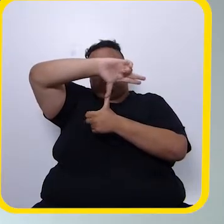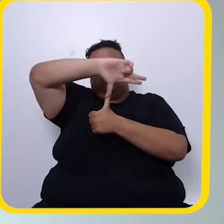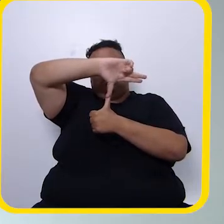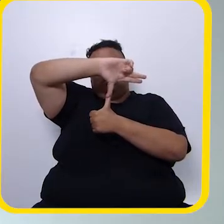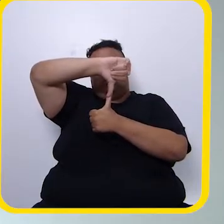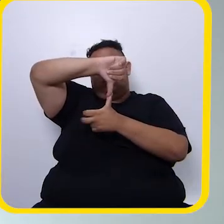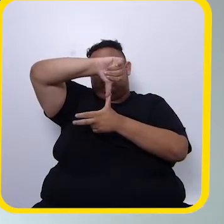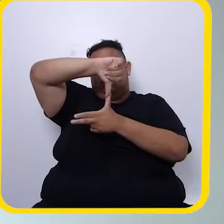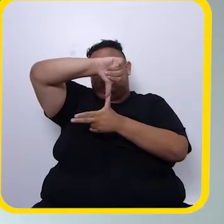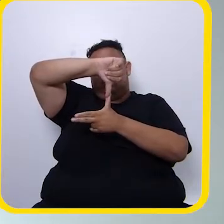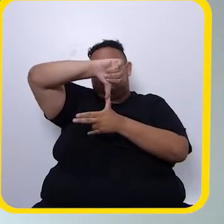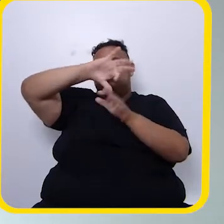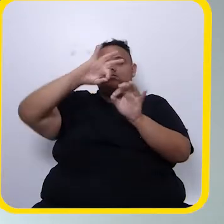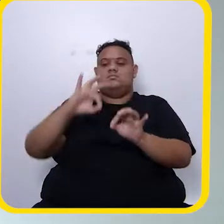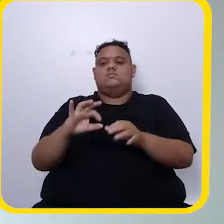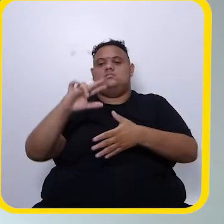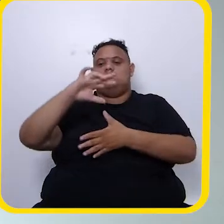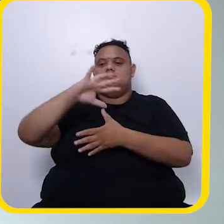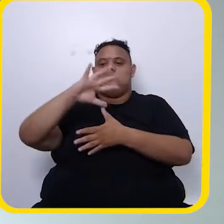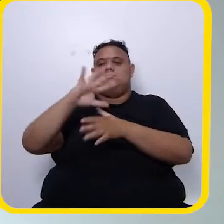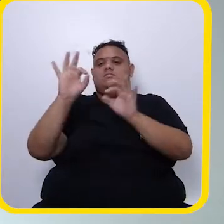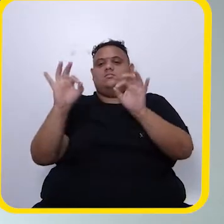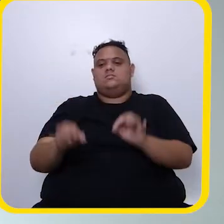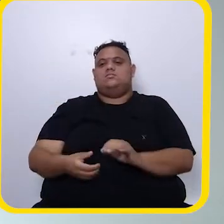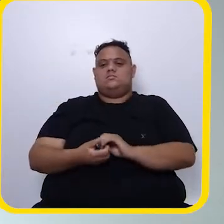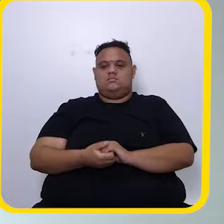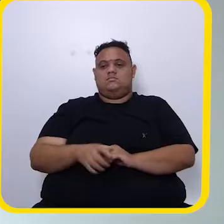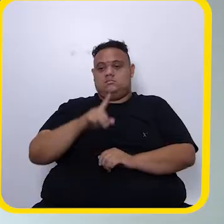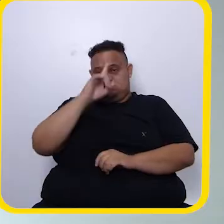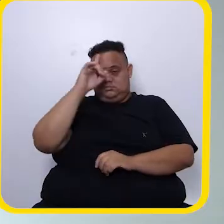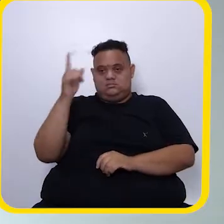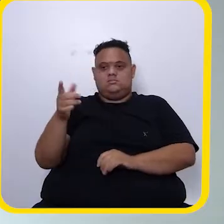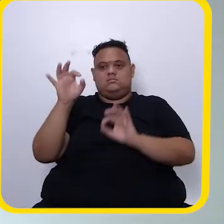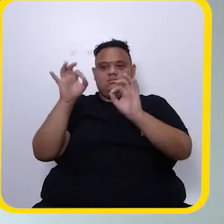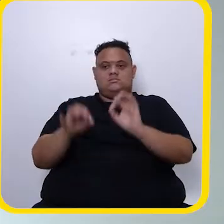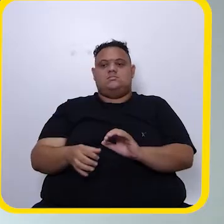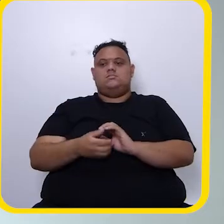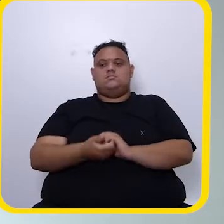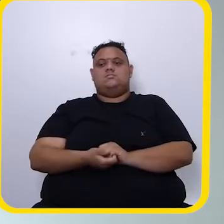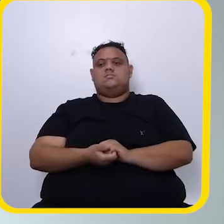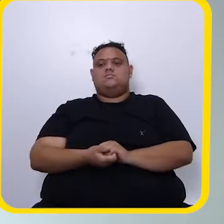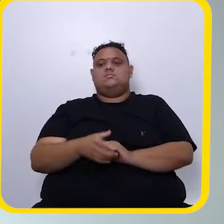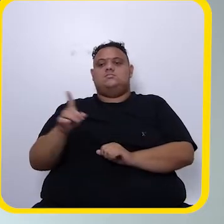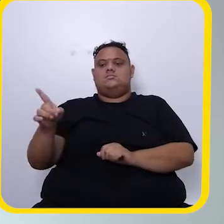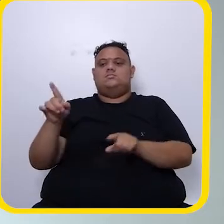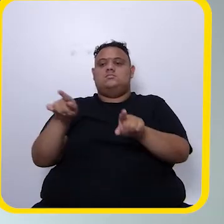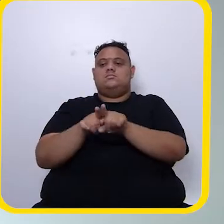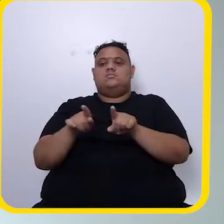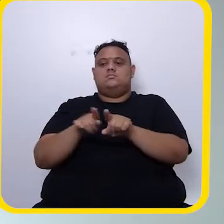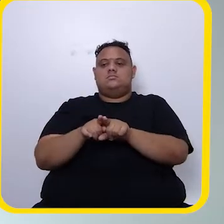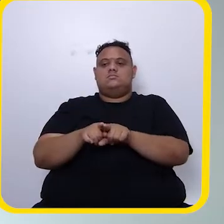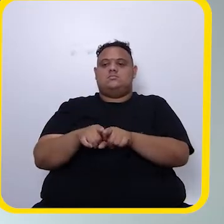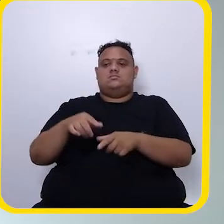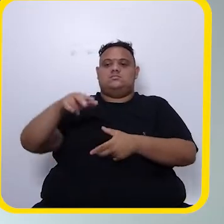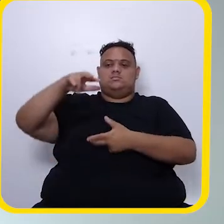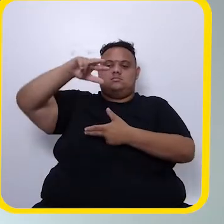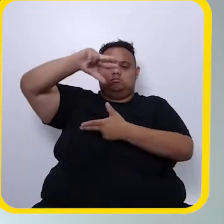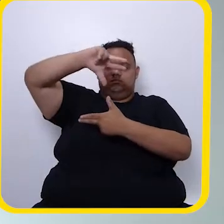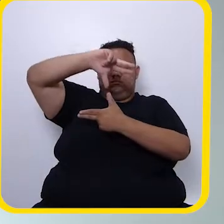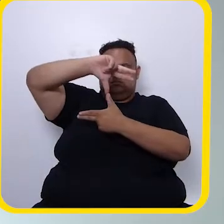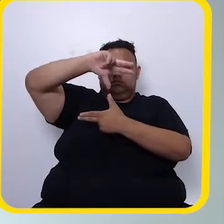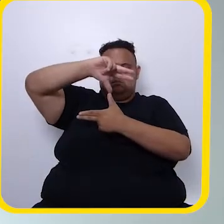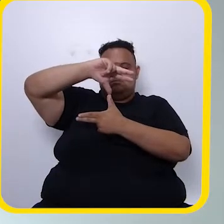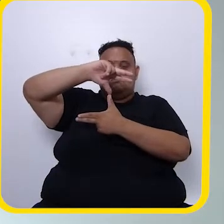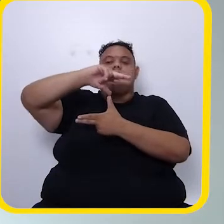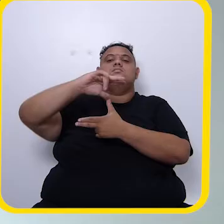dois grandes pedaços, né, de terras, de continentes. Então, daí essa ideia de istmo. Além do istmo, que é a parte da América